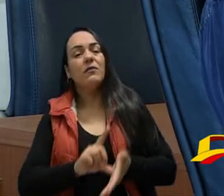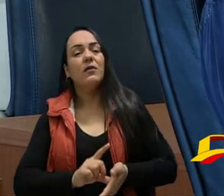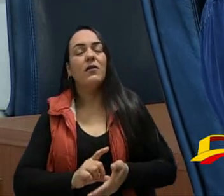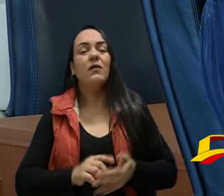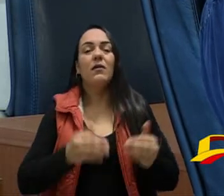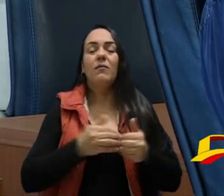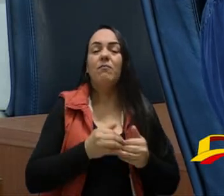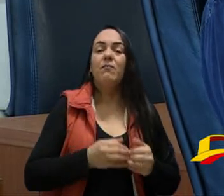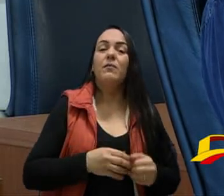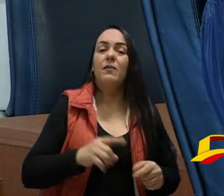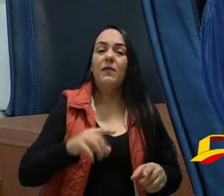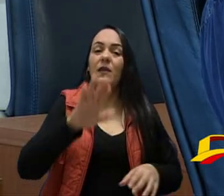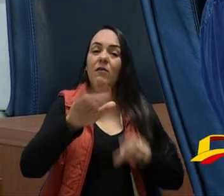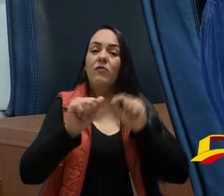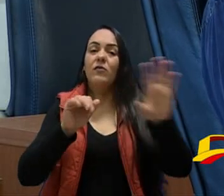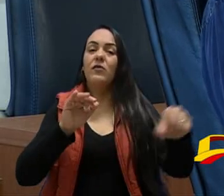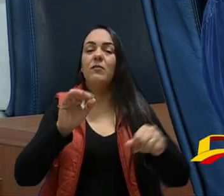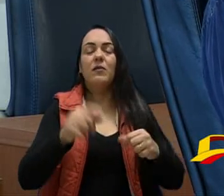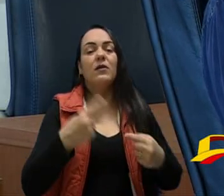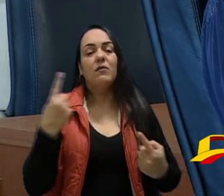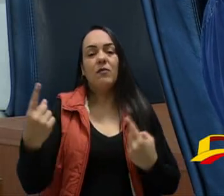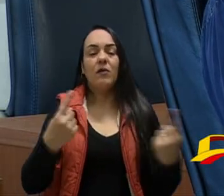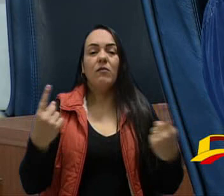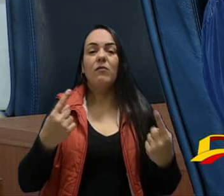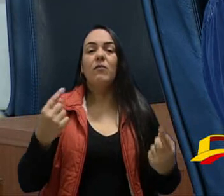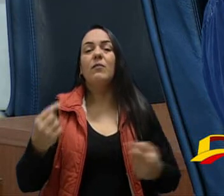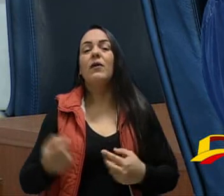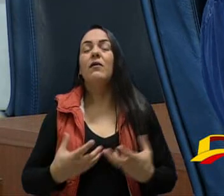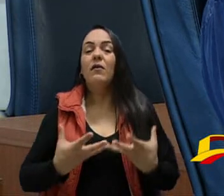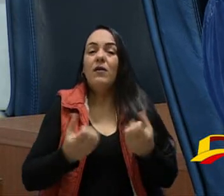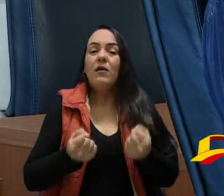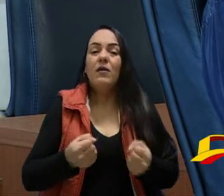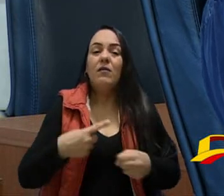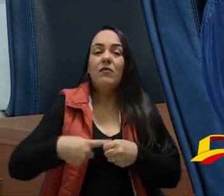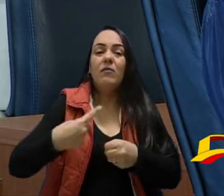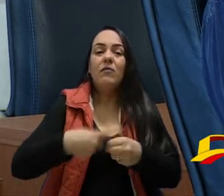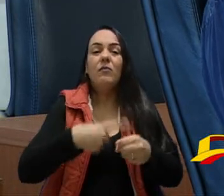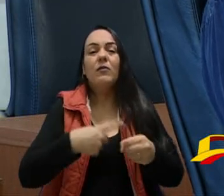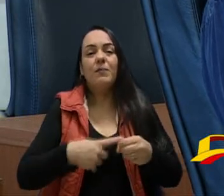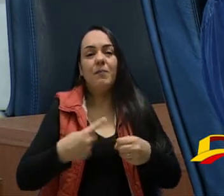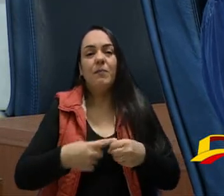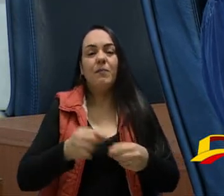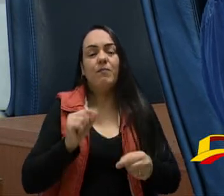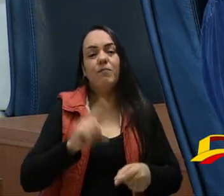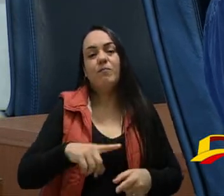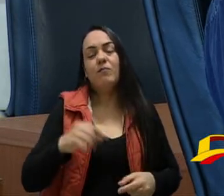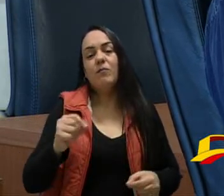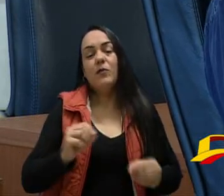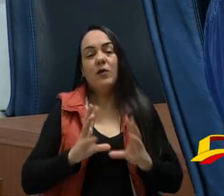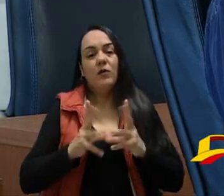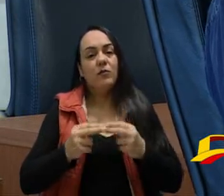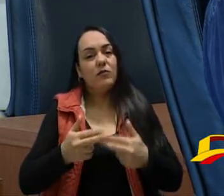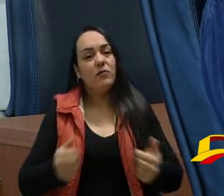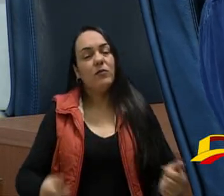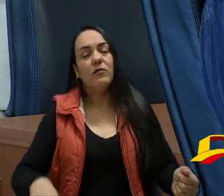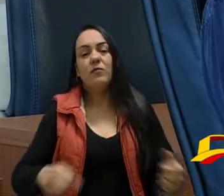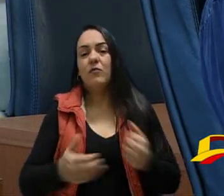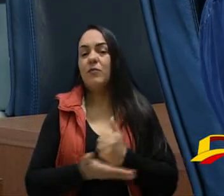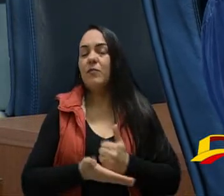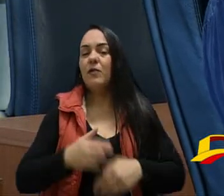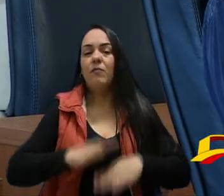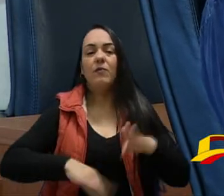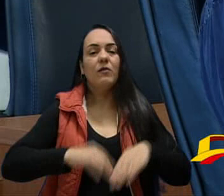flexibilidade no sentido de atender o interesse do município para que esses equipamentos e esses profissionais